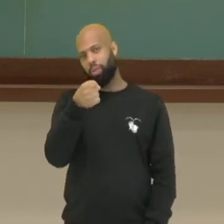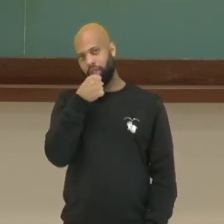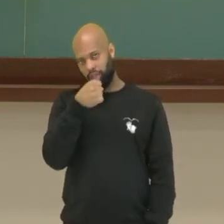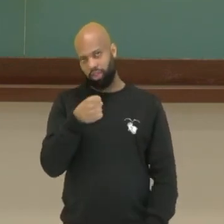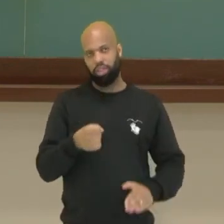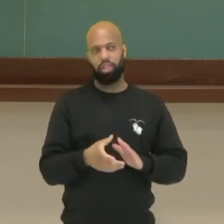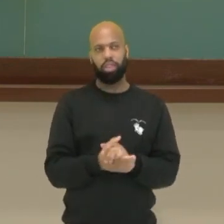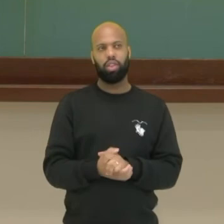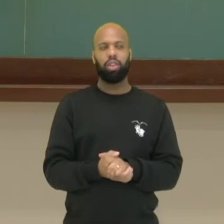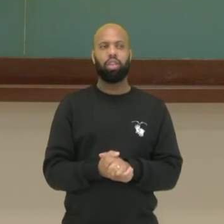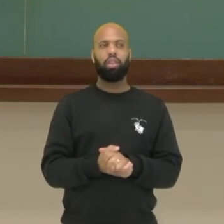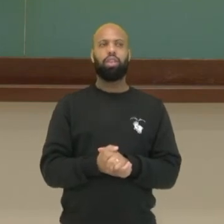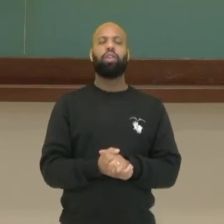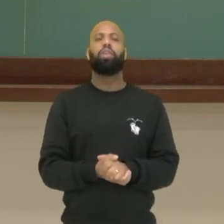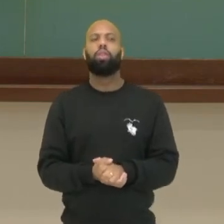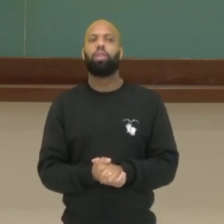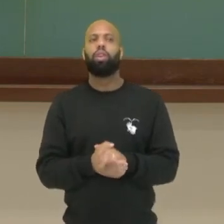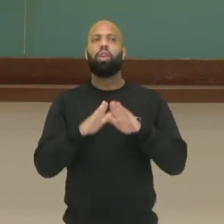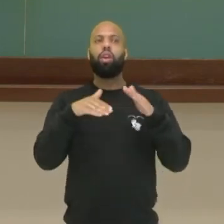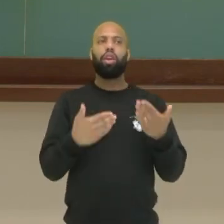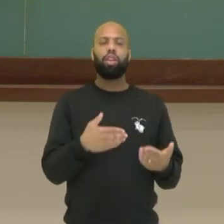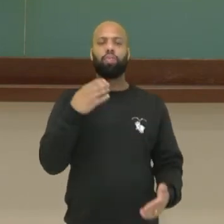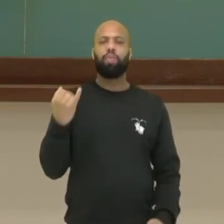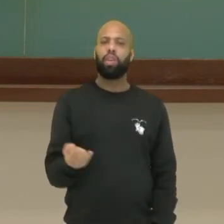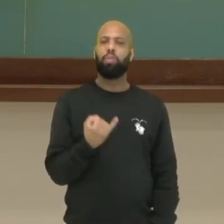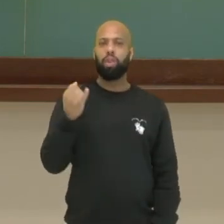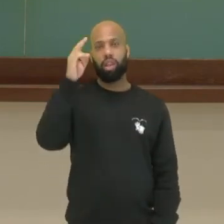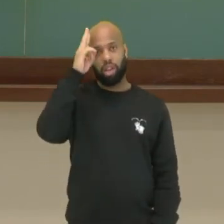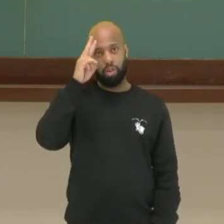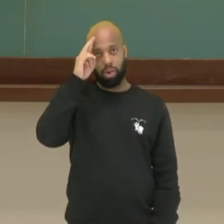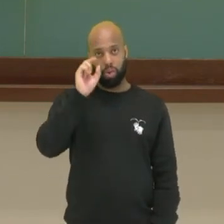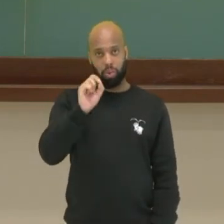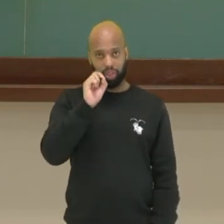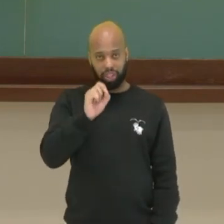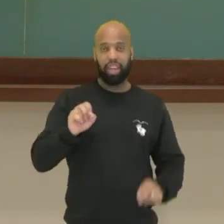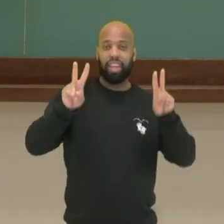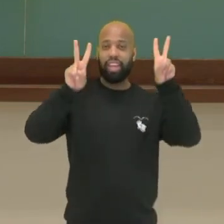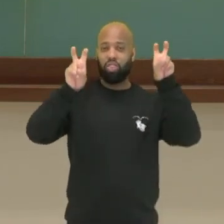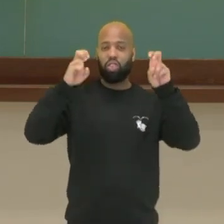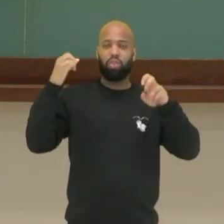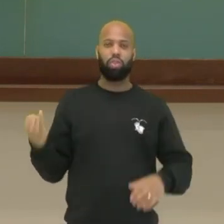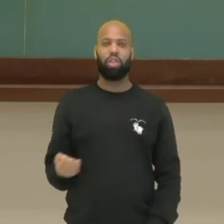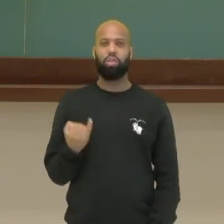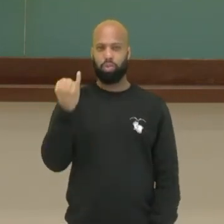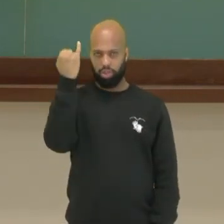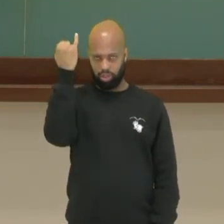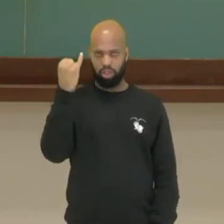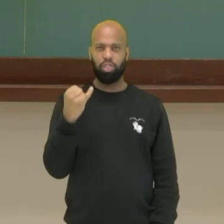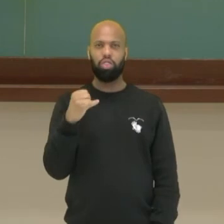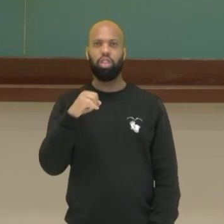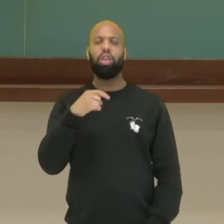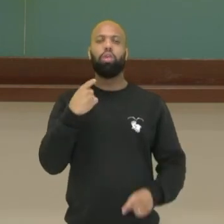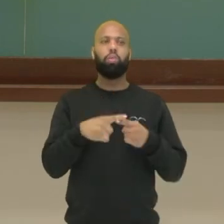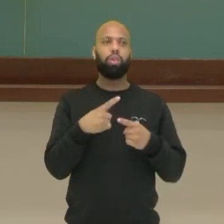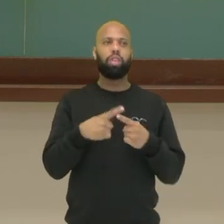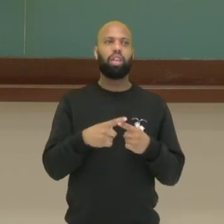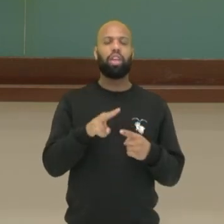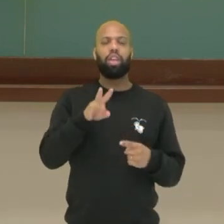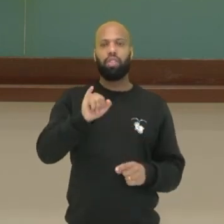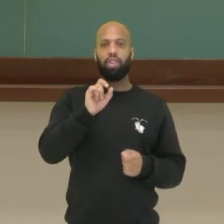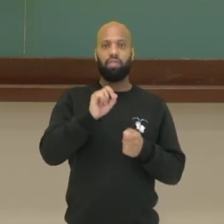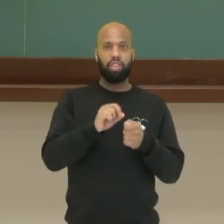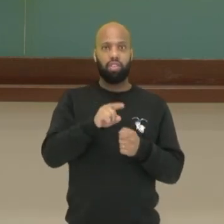agora. Não esqueça lá, o título é muito importante, é chamativo, é ele que vai prender a